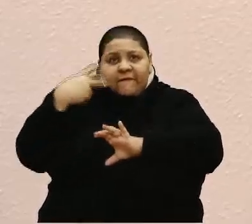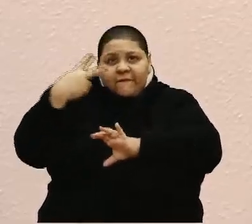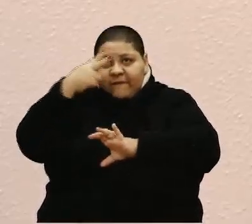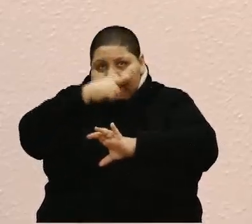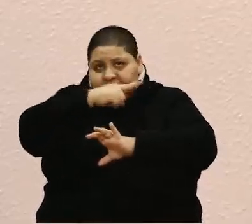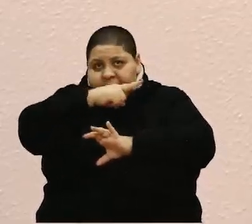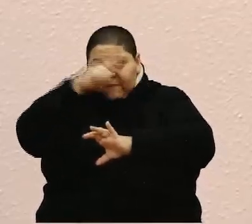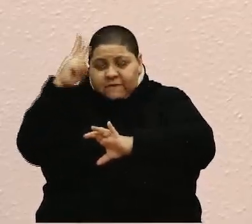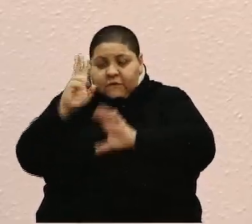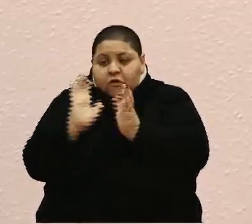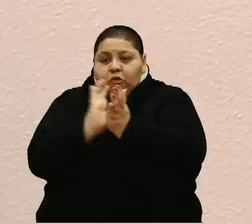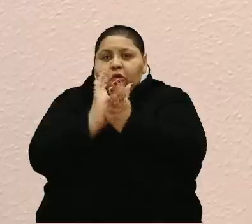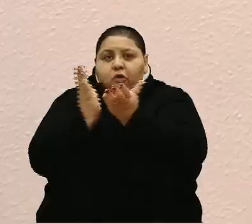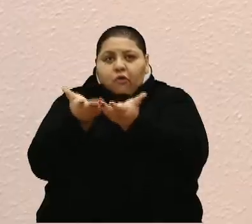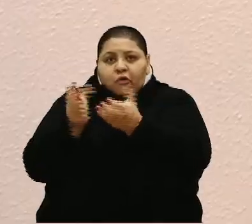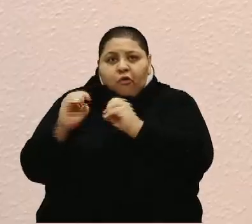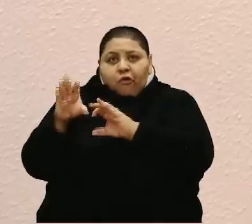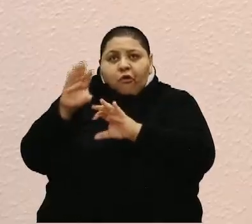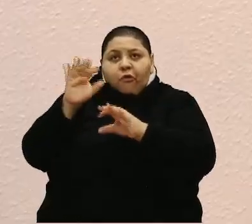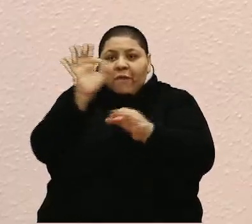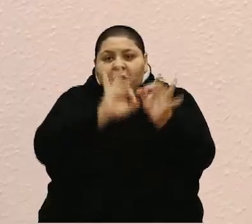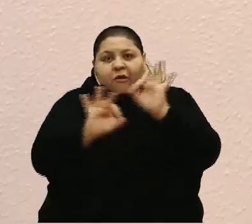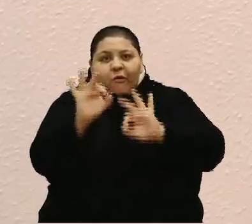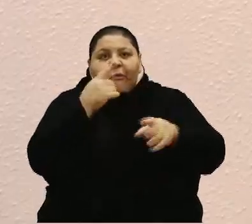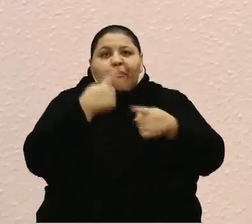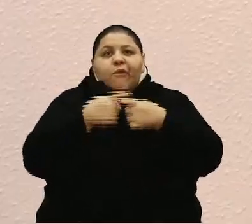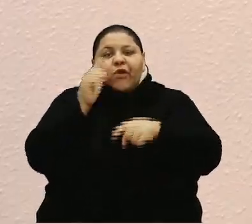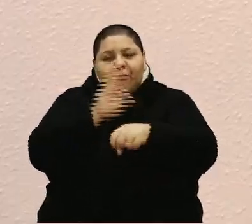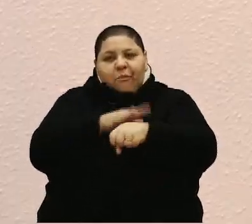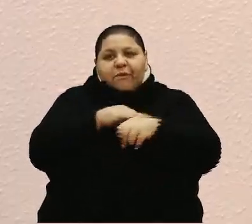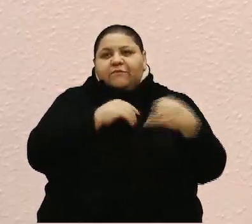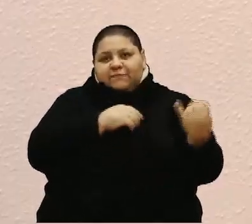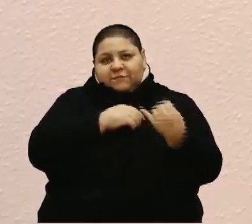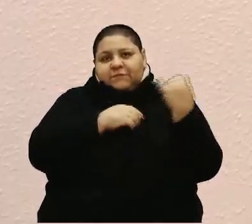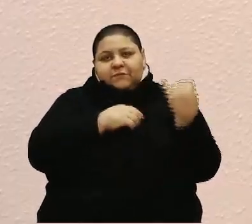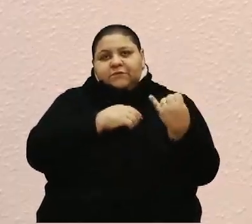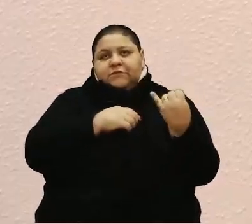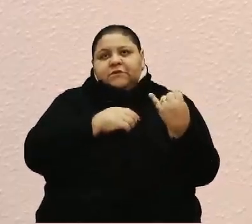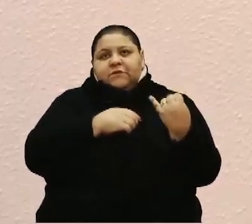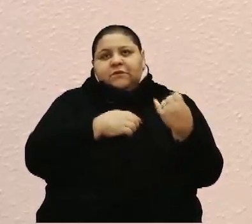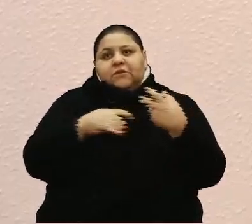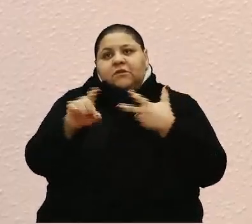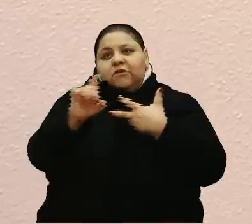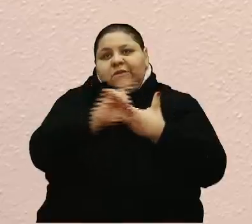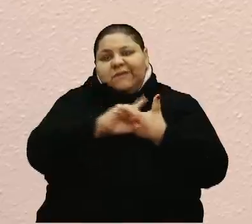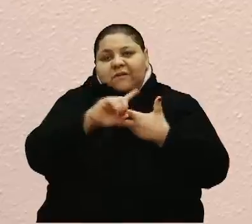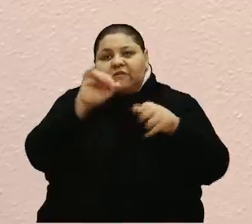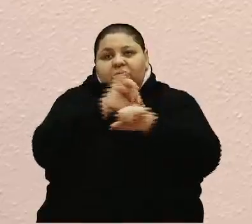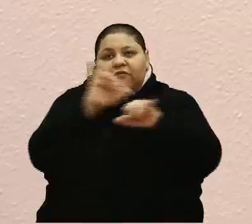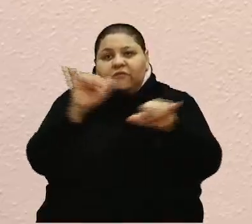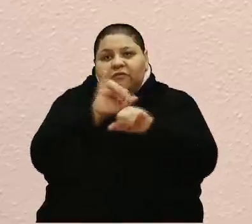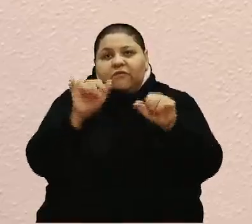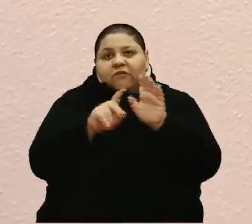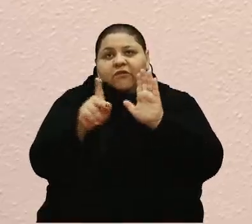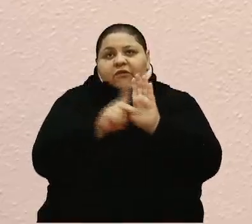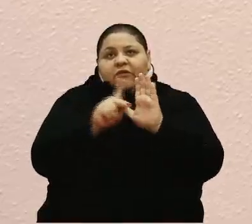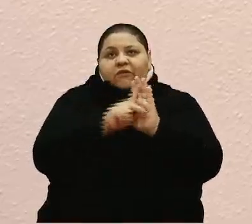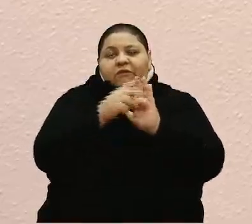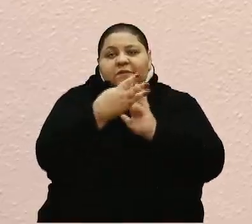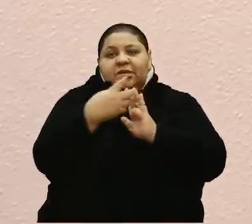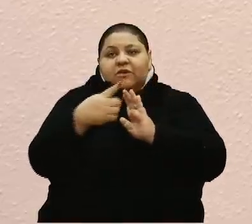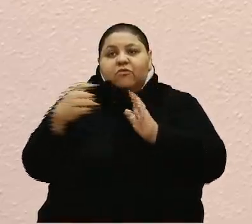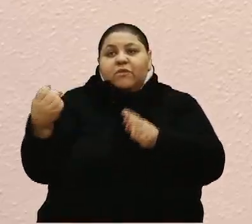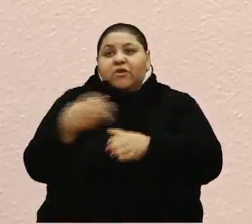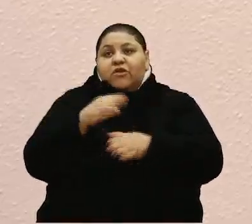Comissão da Educação pela articulação, porque foi um momento importante para que o Executivo trouxesse as informações do projeto das 31 novas